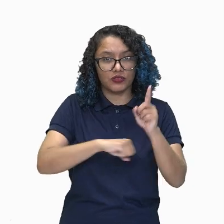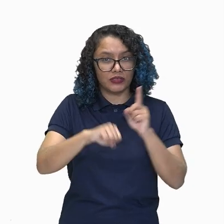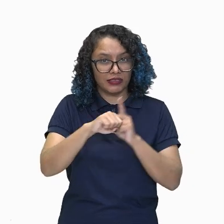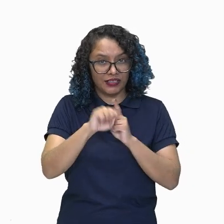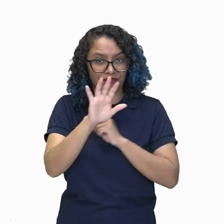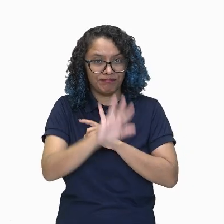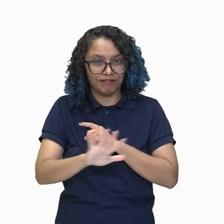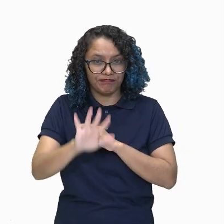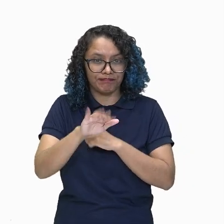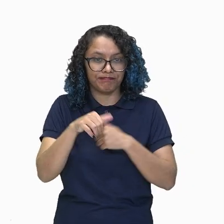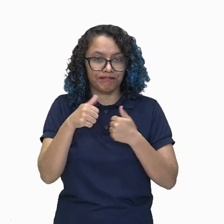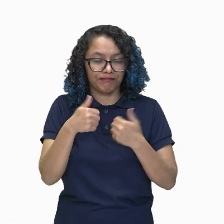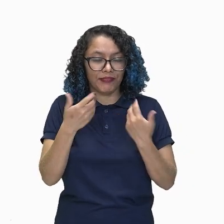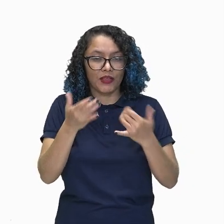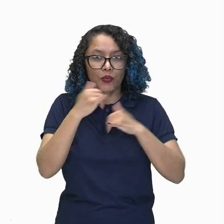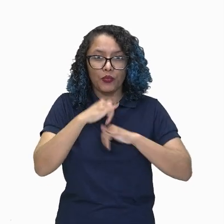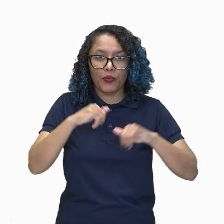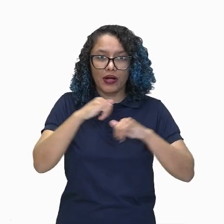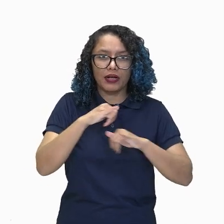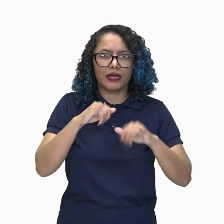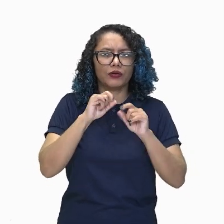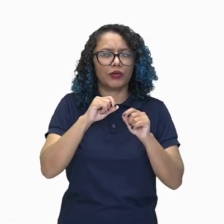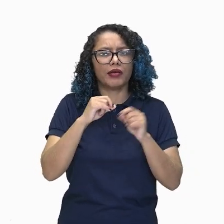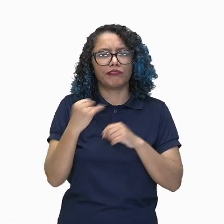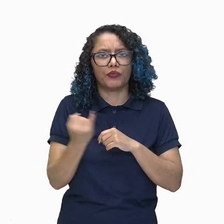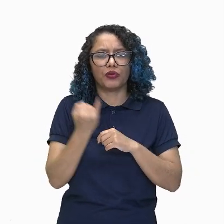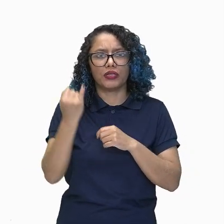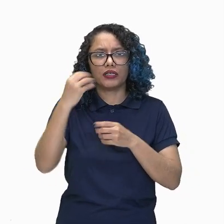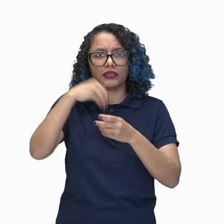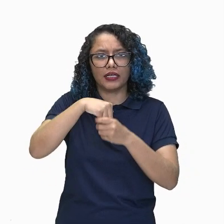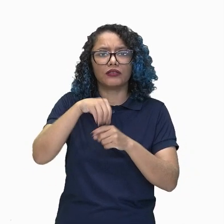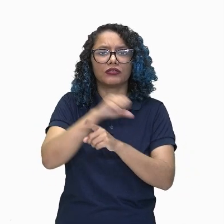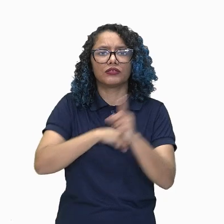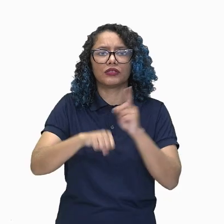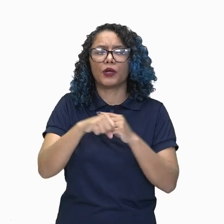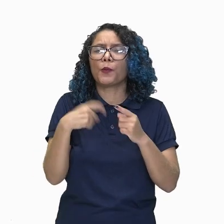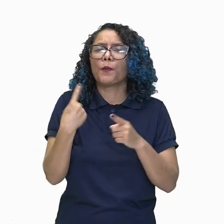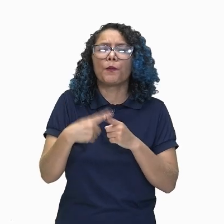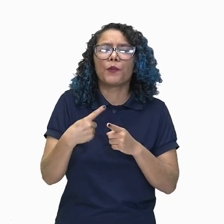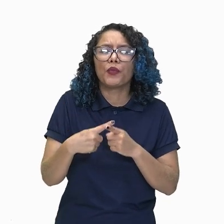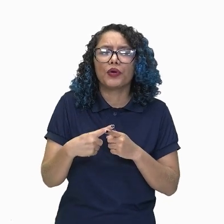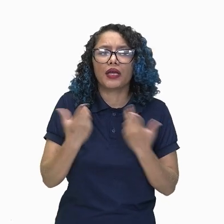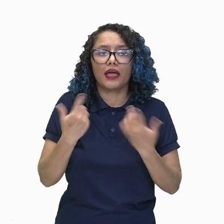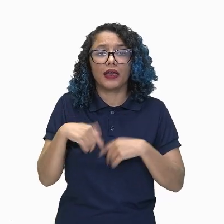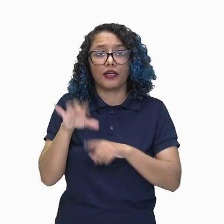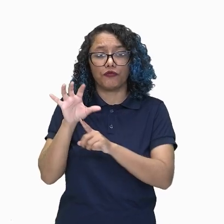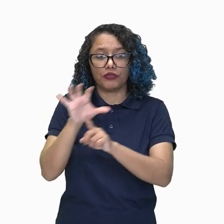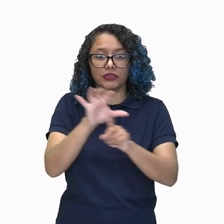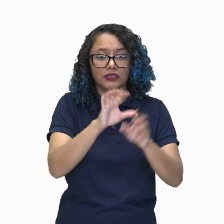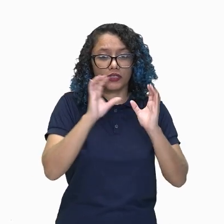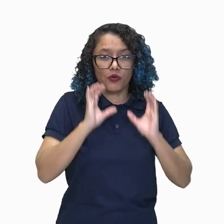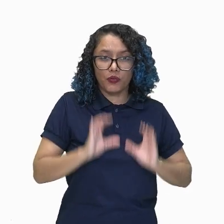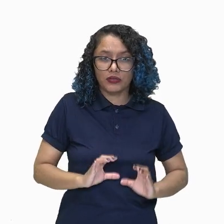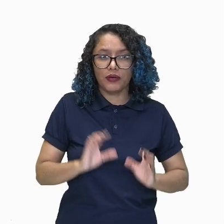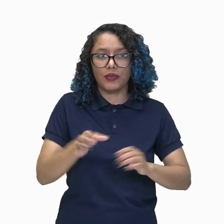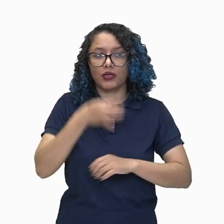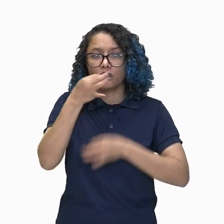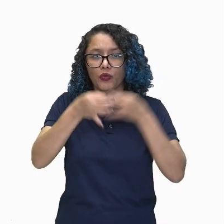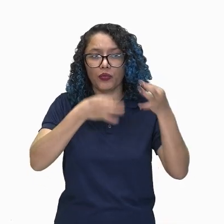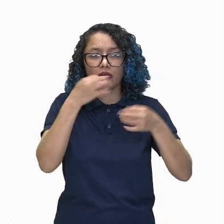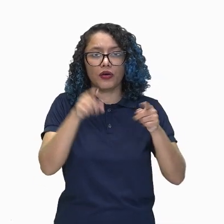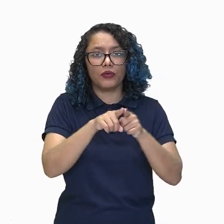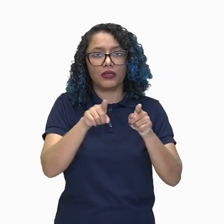um papel importante na sociedade atual, pois influencia comportamentos, opiniões e decisões